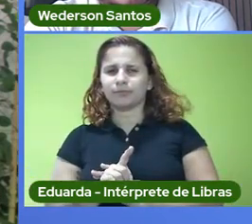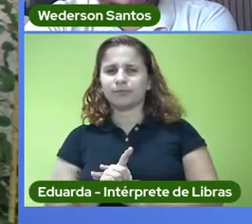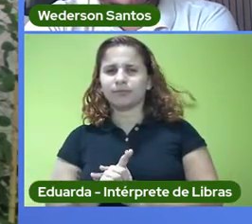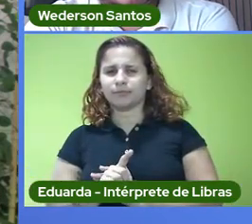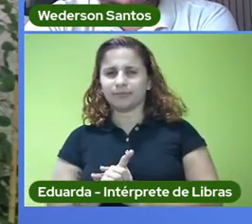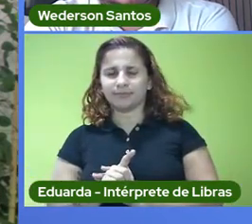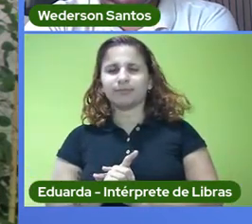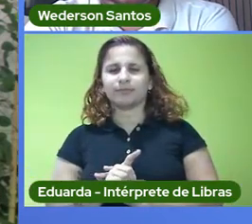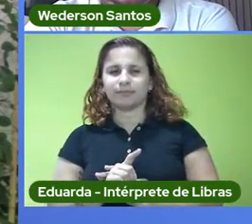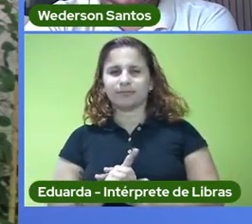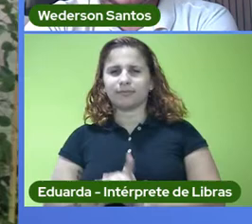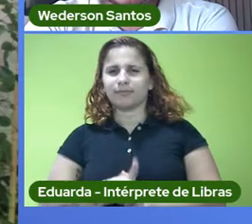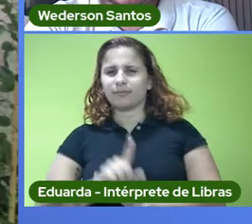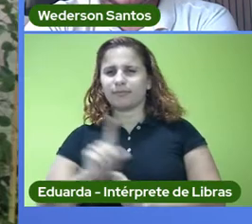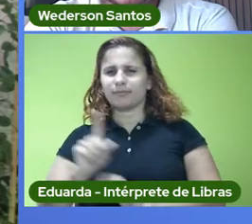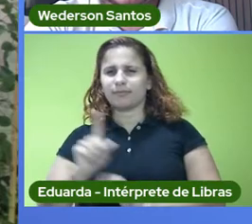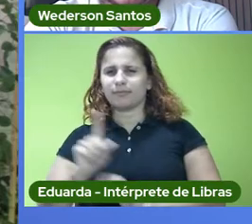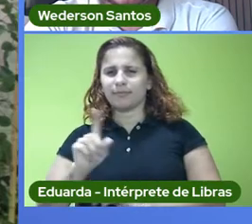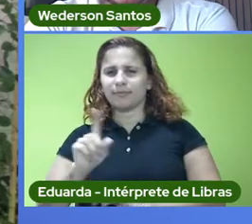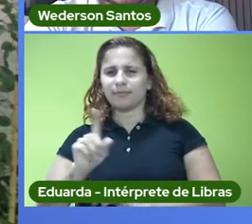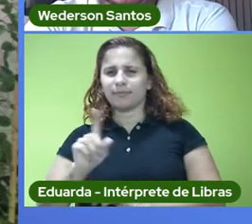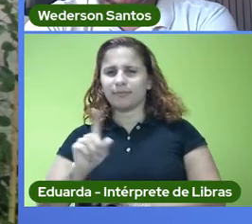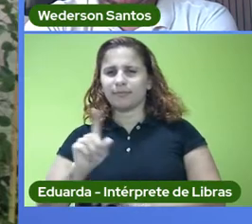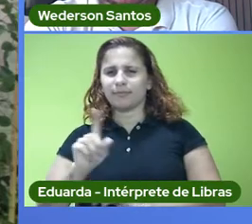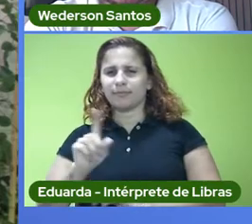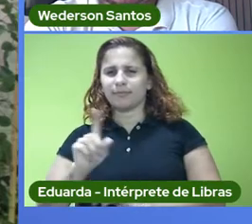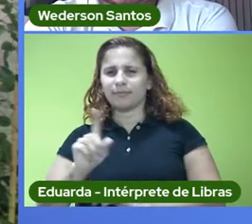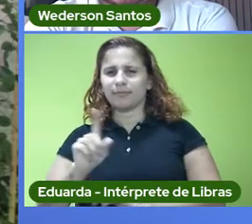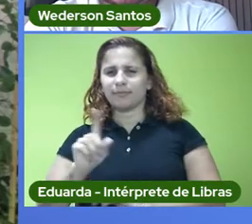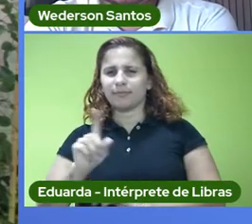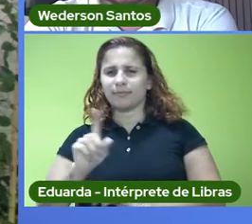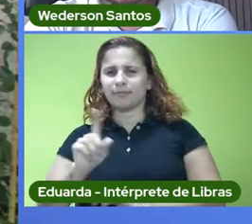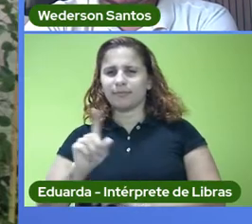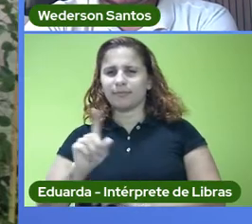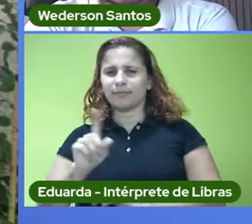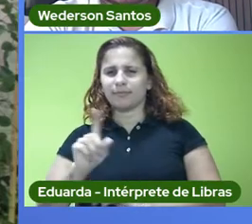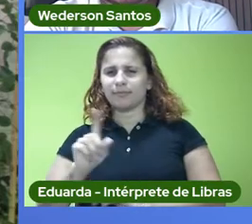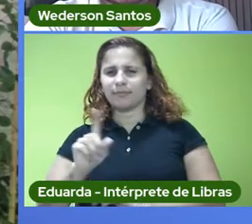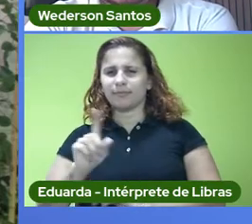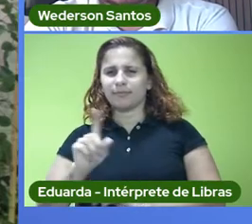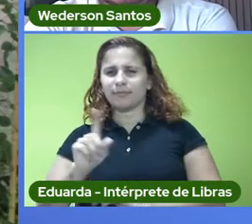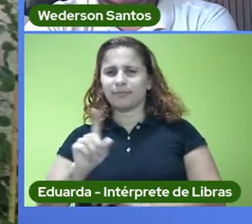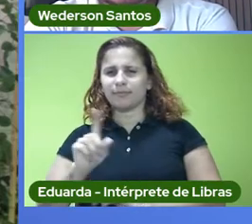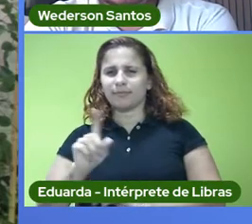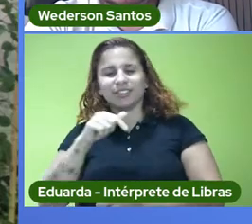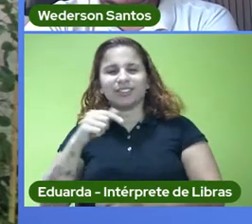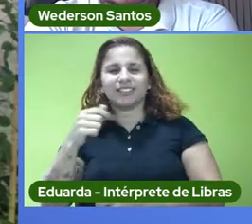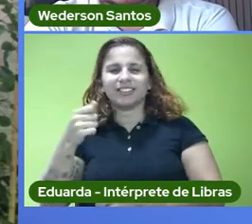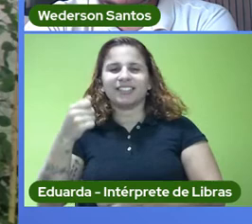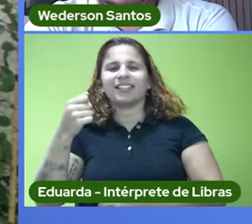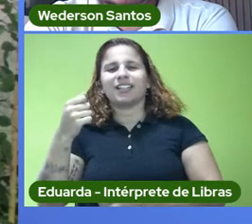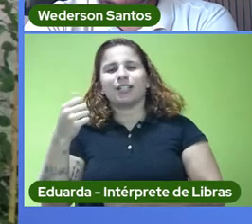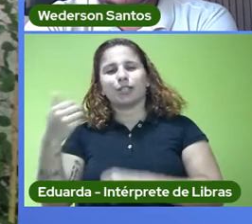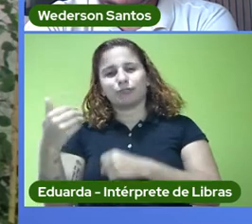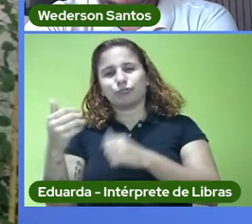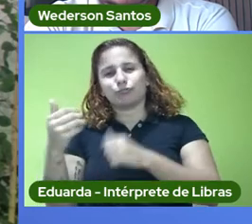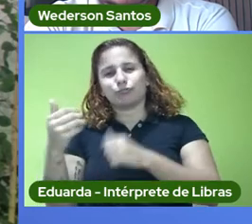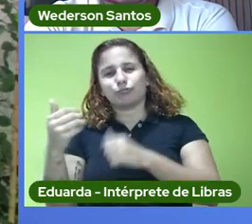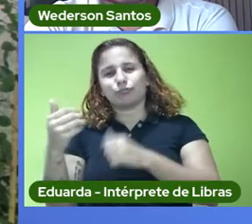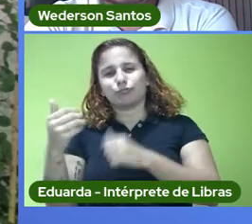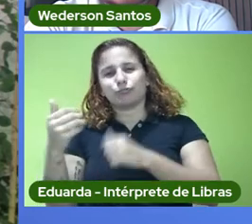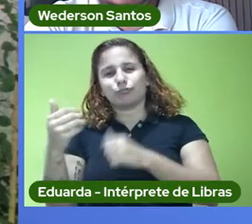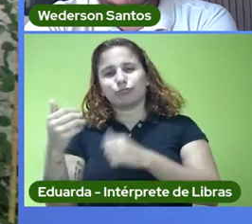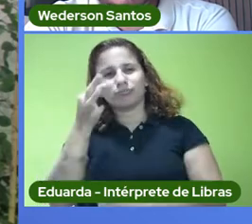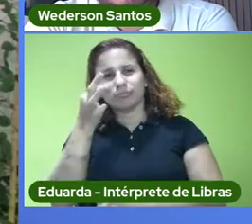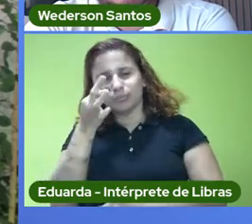um abraço grande a todos que estão participando aqui conosco. Temos também duas participações importantes aqui da Ivone, nossa